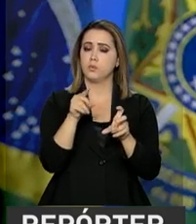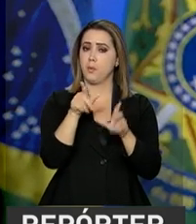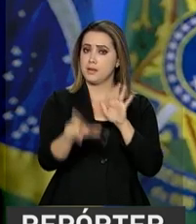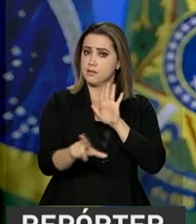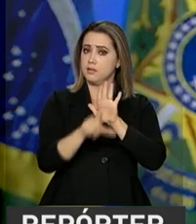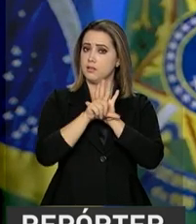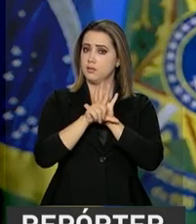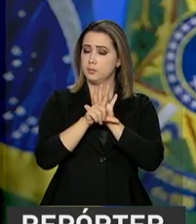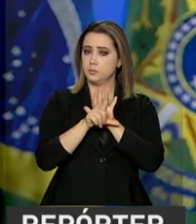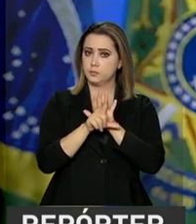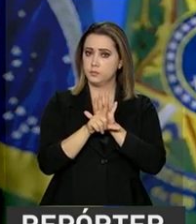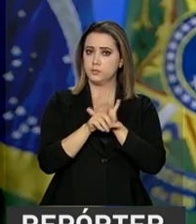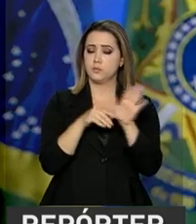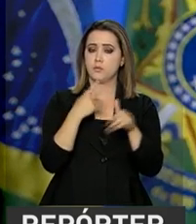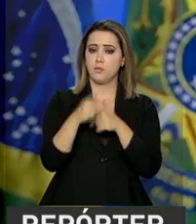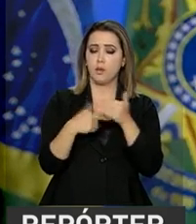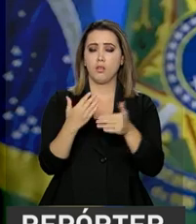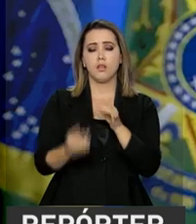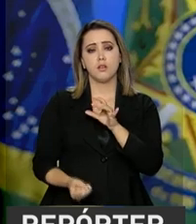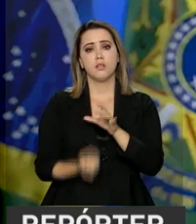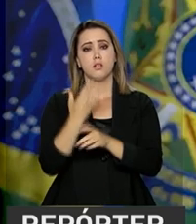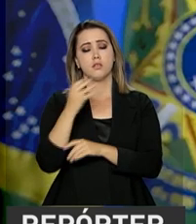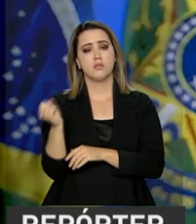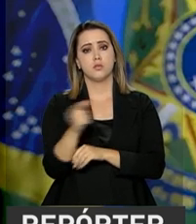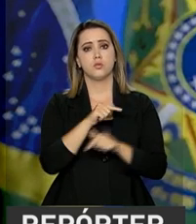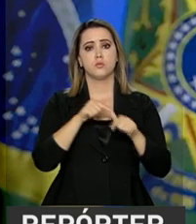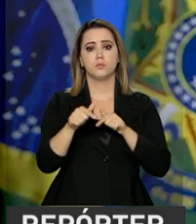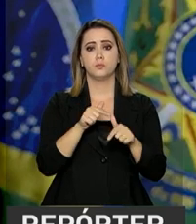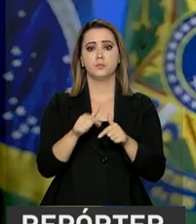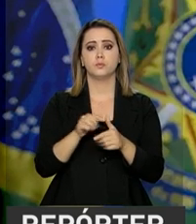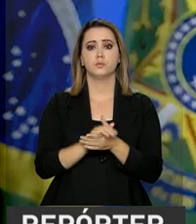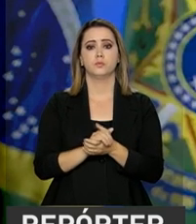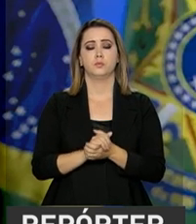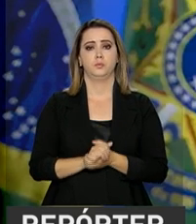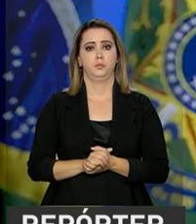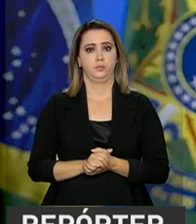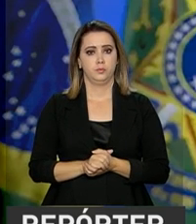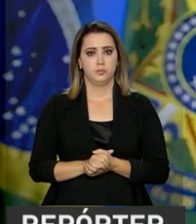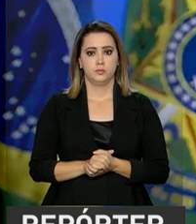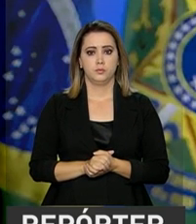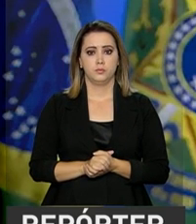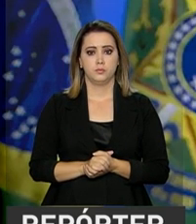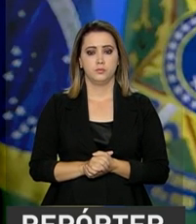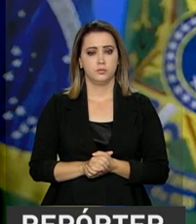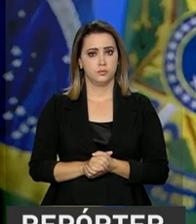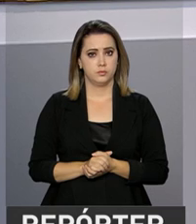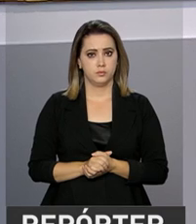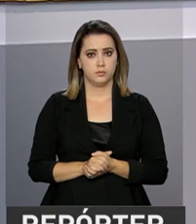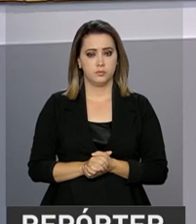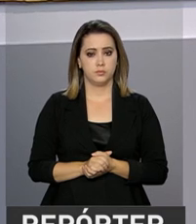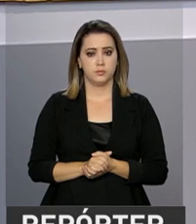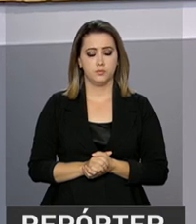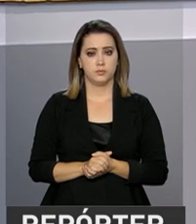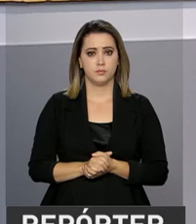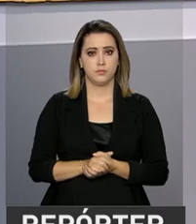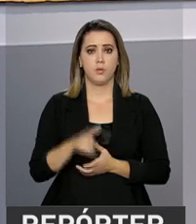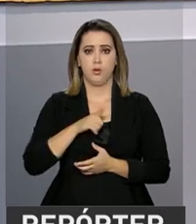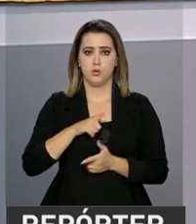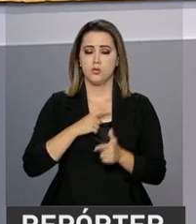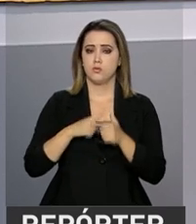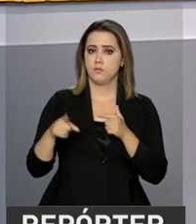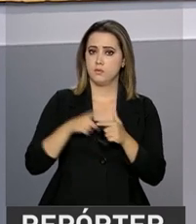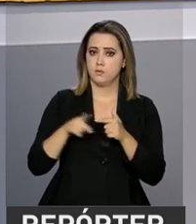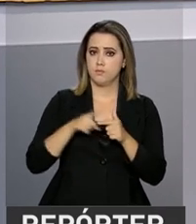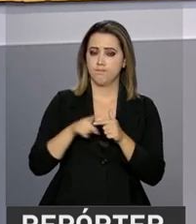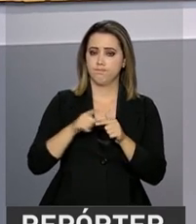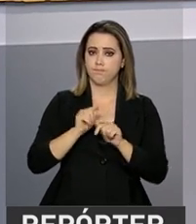aação e da criação de novos empregos que ela tivemos um problema